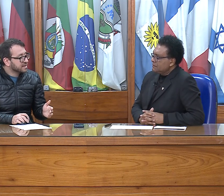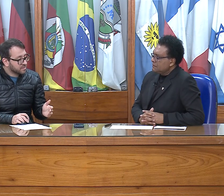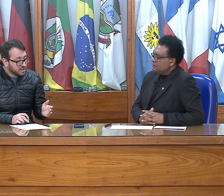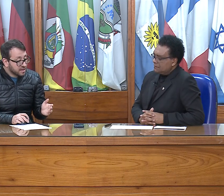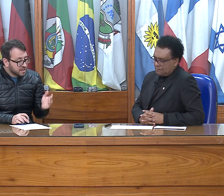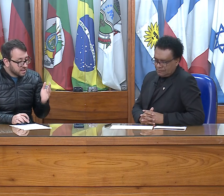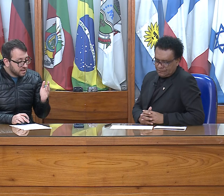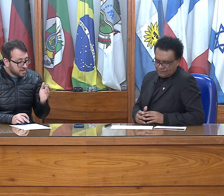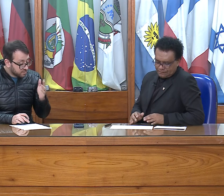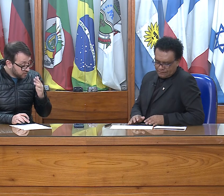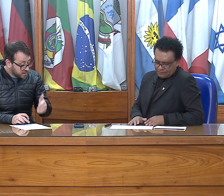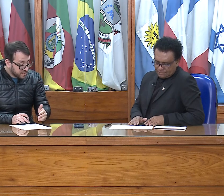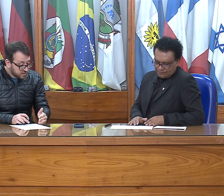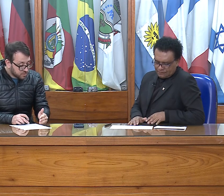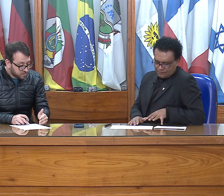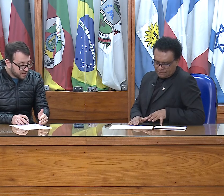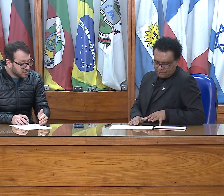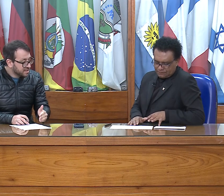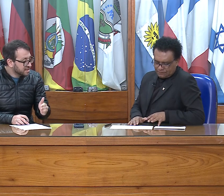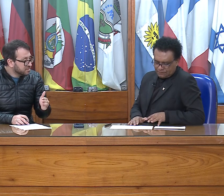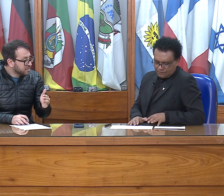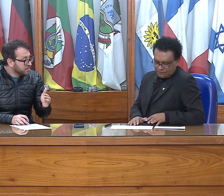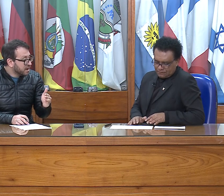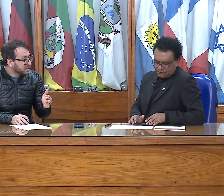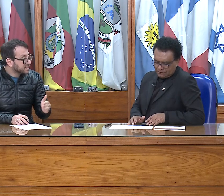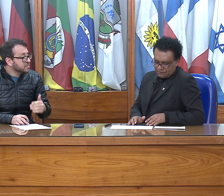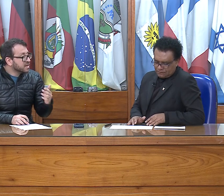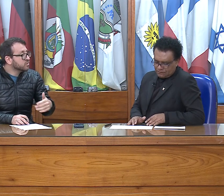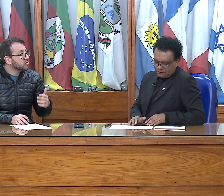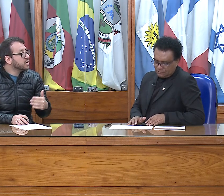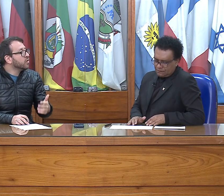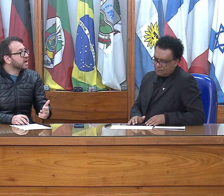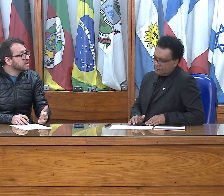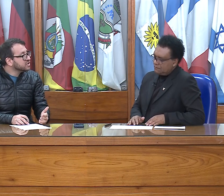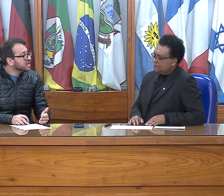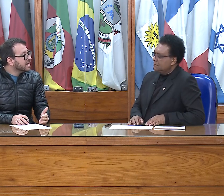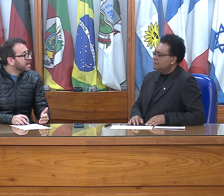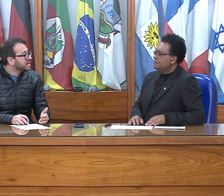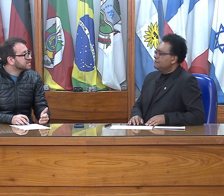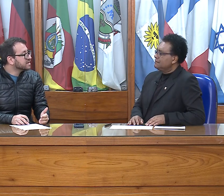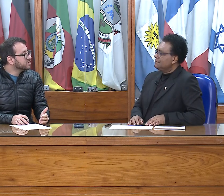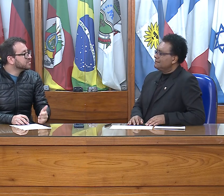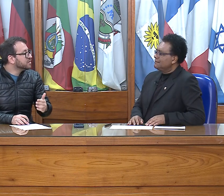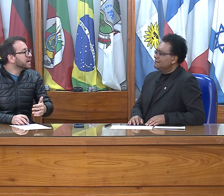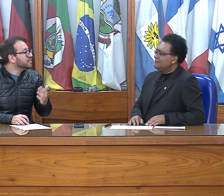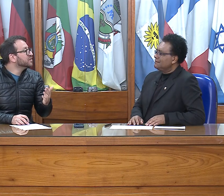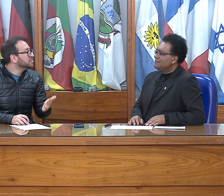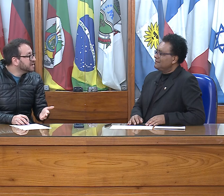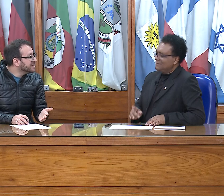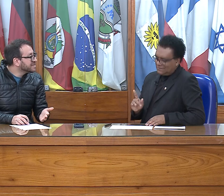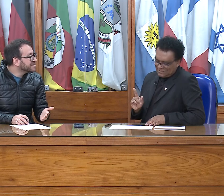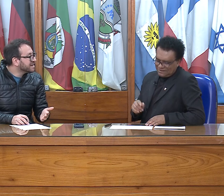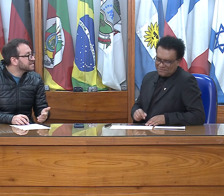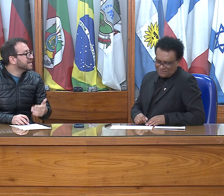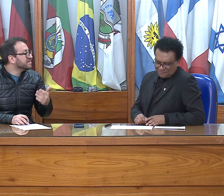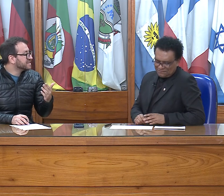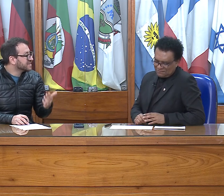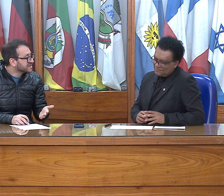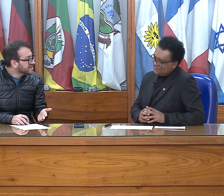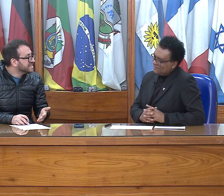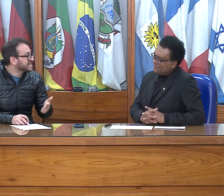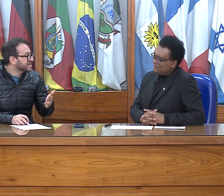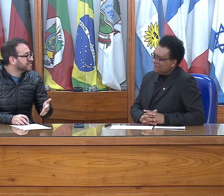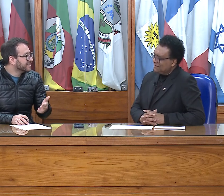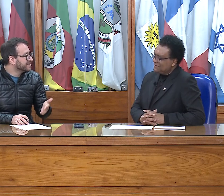do estado a questão dos professores uma pauta que sempre tá muito recorrente é a questão do pagamento do piso as